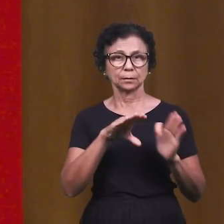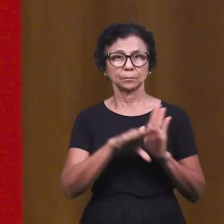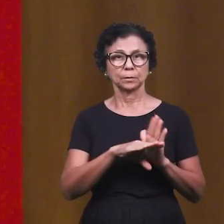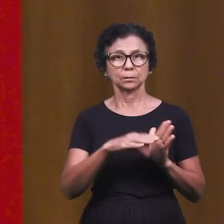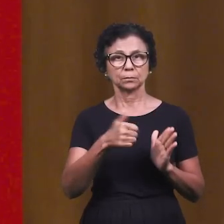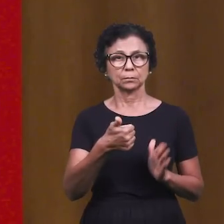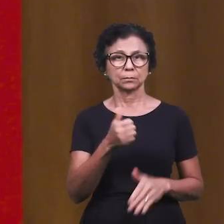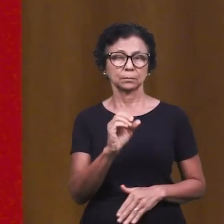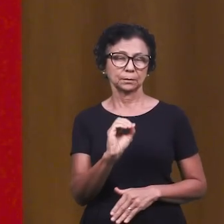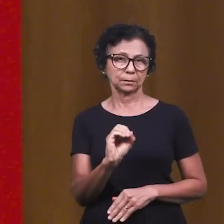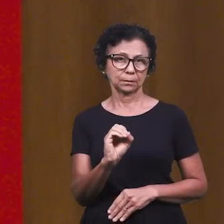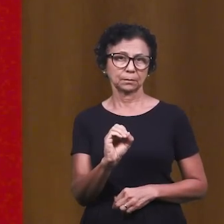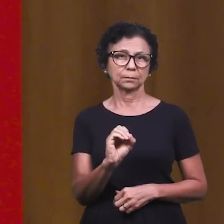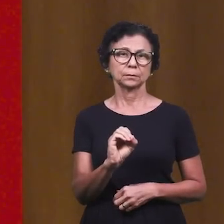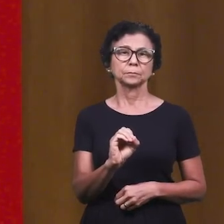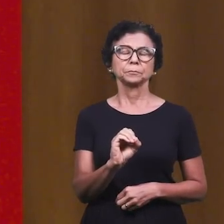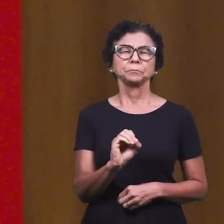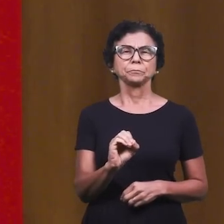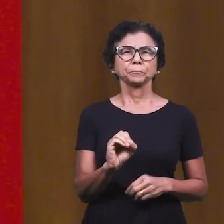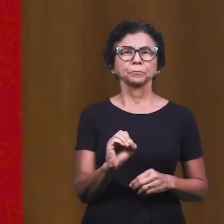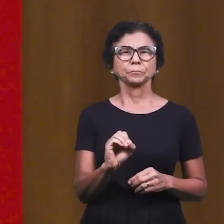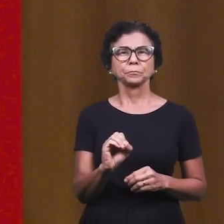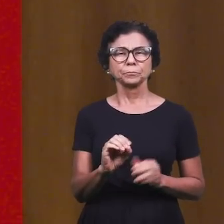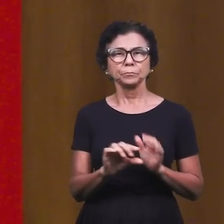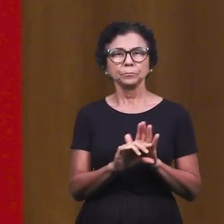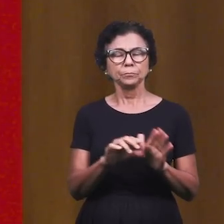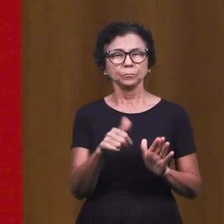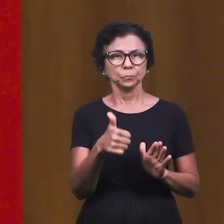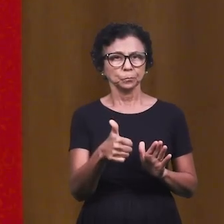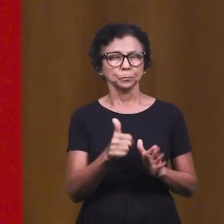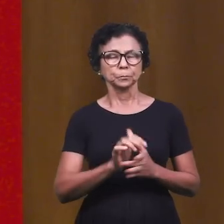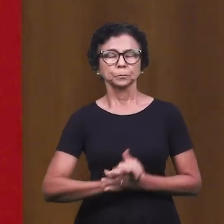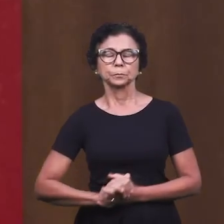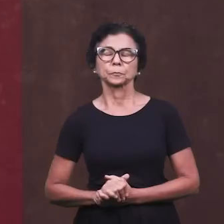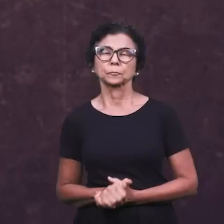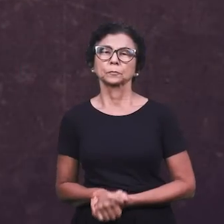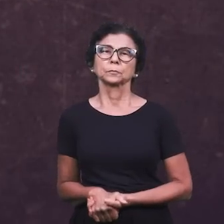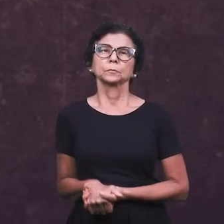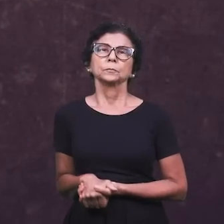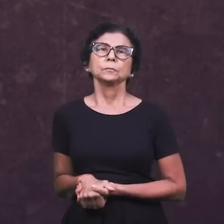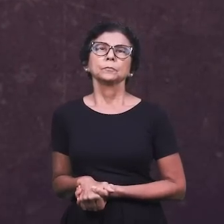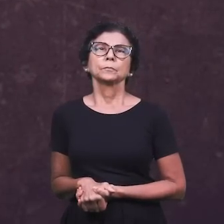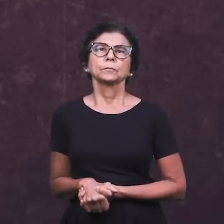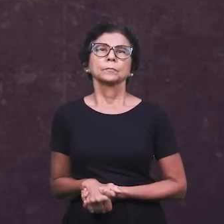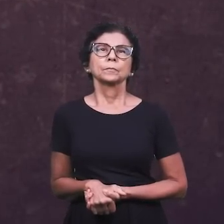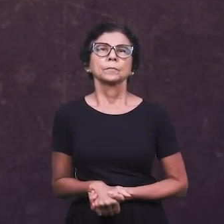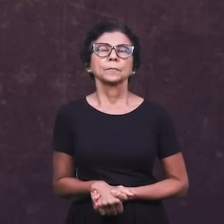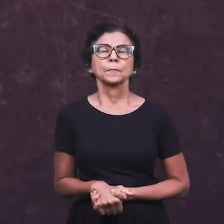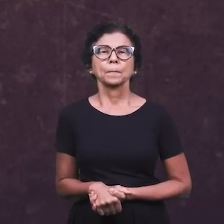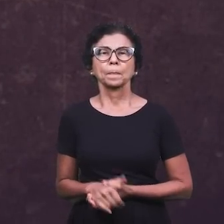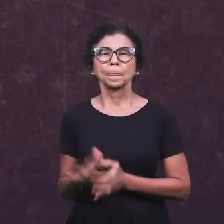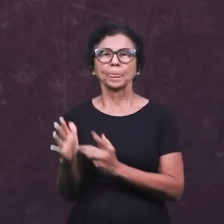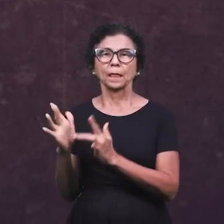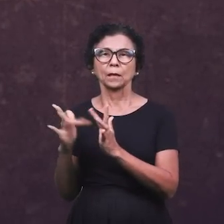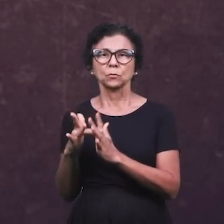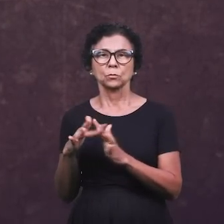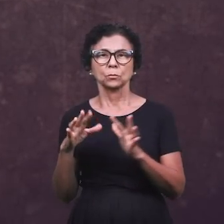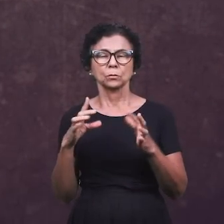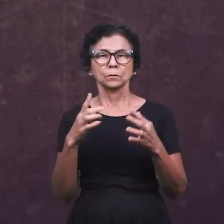capítulo 10, a partir do primeiro verso, que diz assim: E chamando seus 12